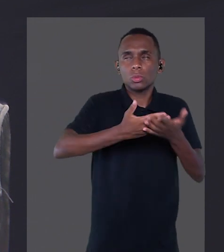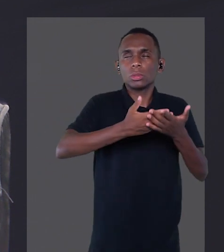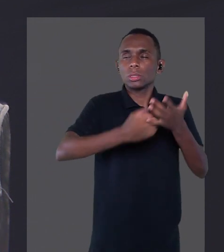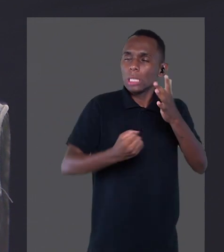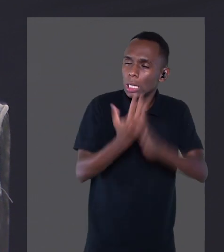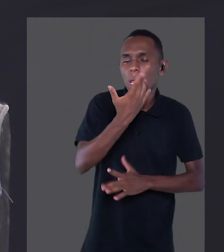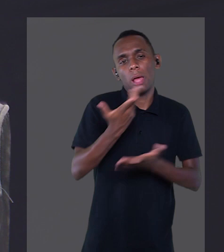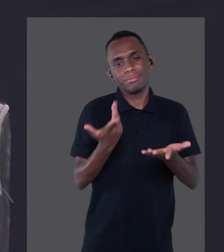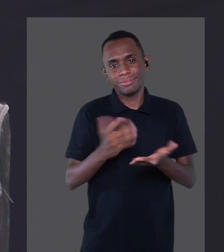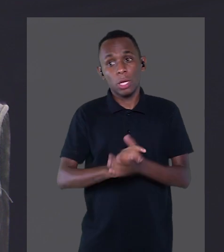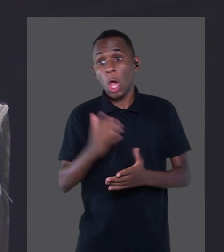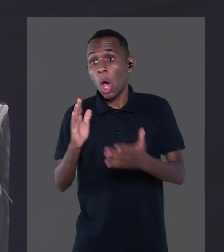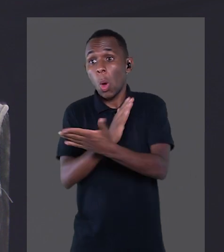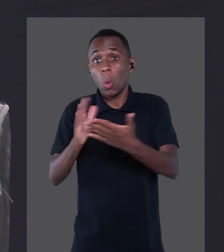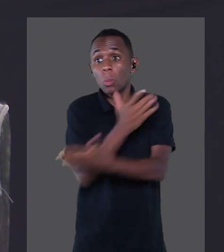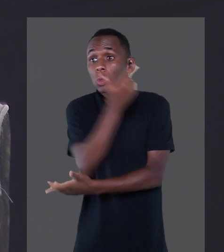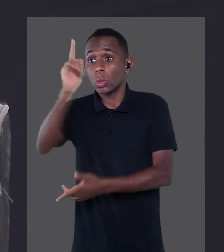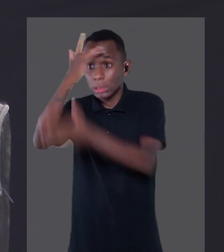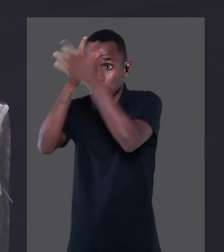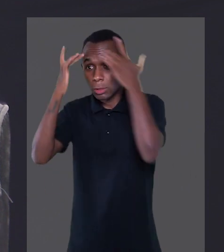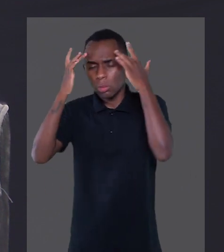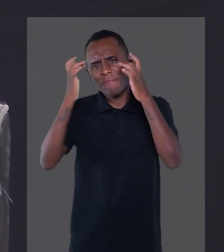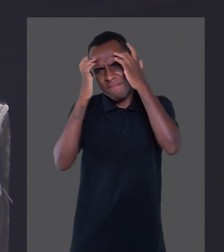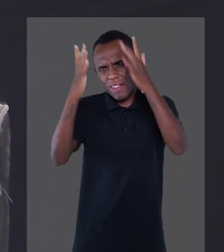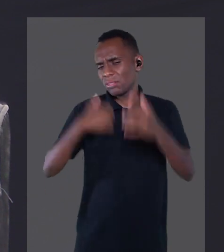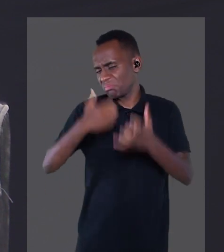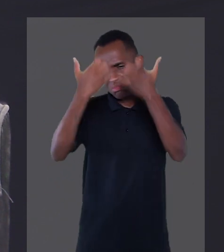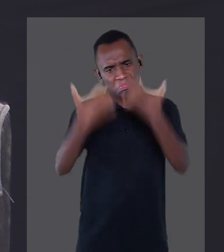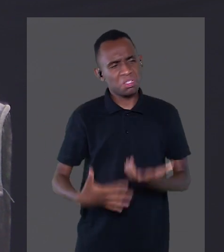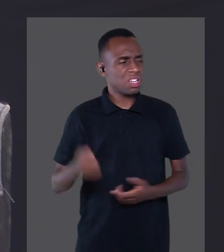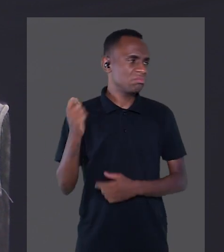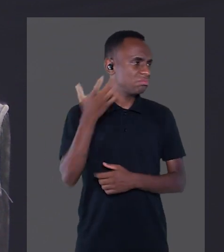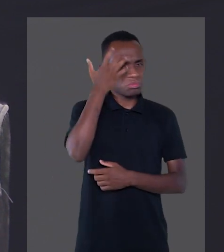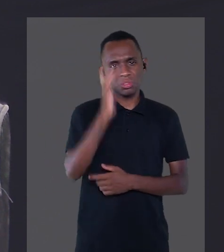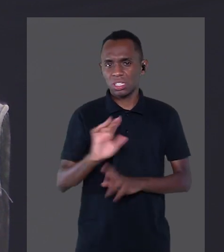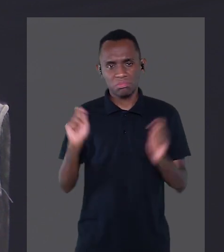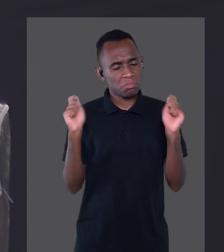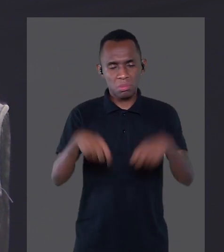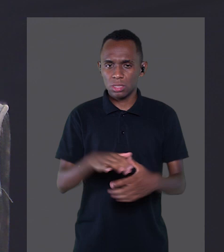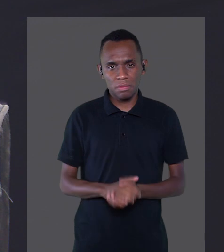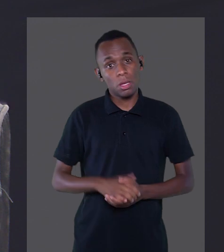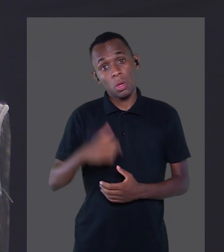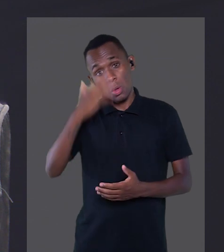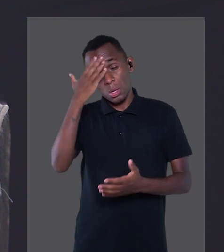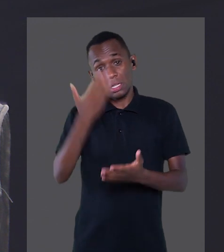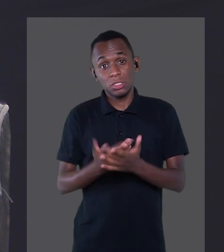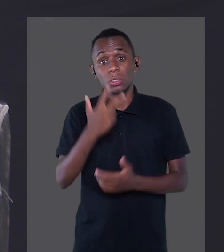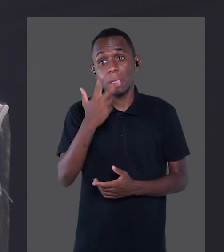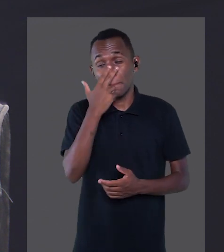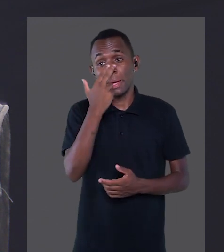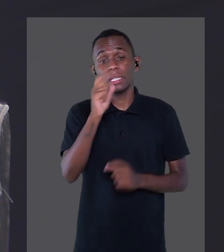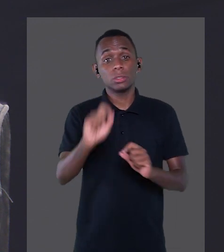E outras pessoas, isso é muito fácil. Então, eu não tenho uma explicação para isso. Eu acho que é uma coisa meio aí